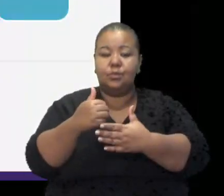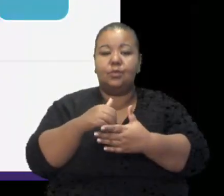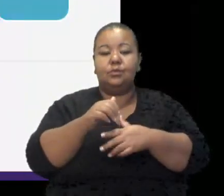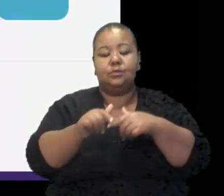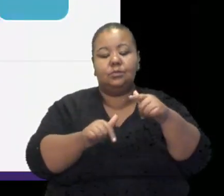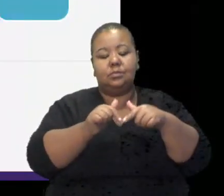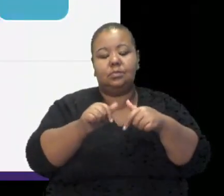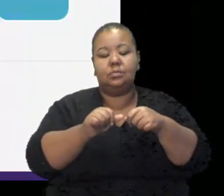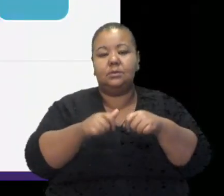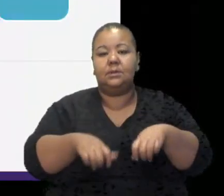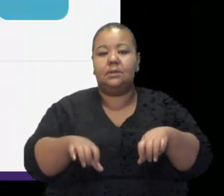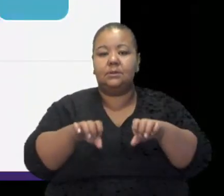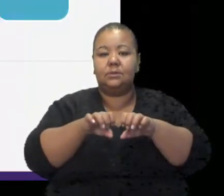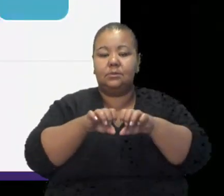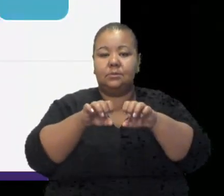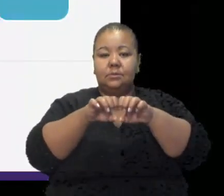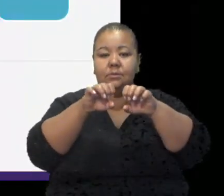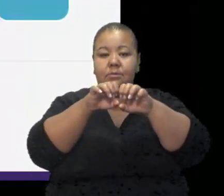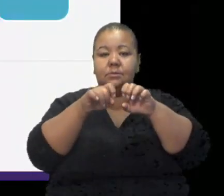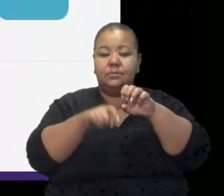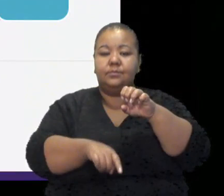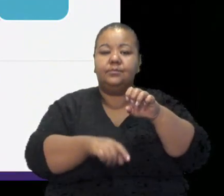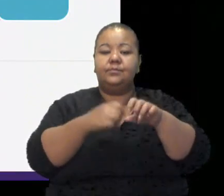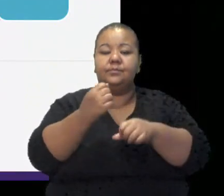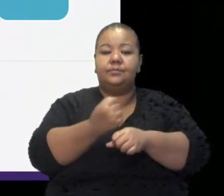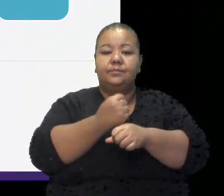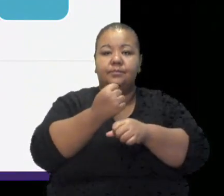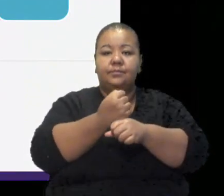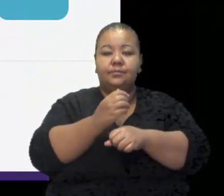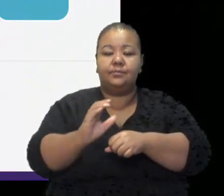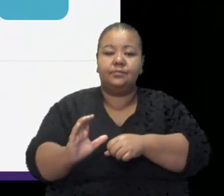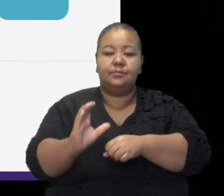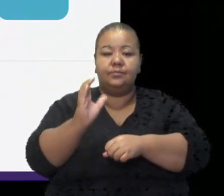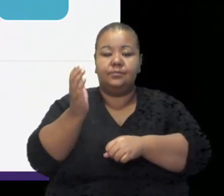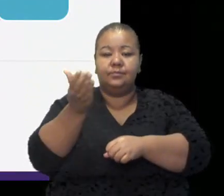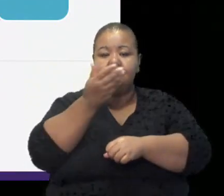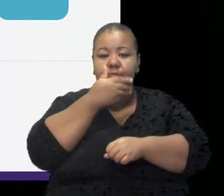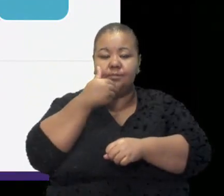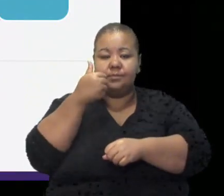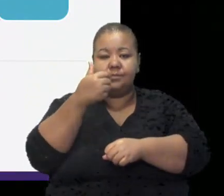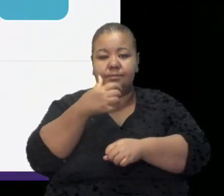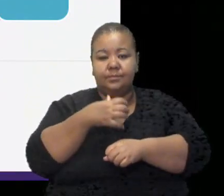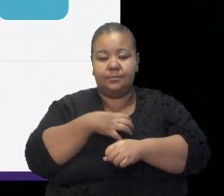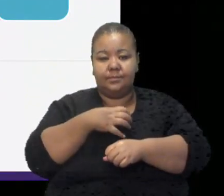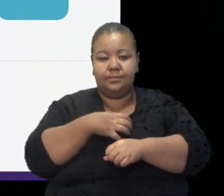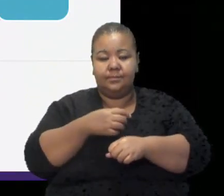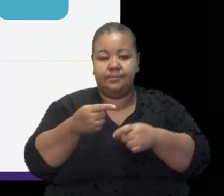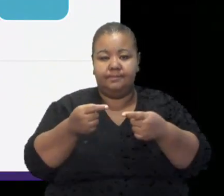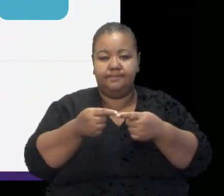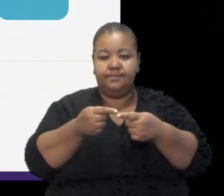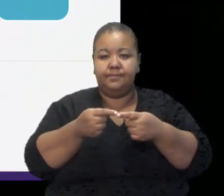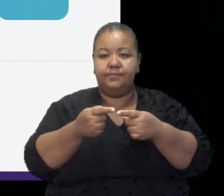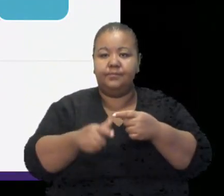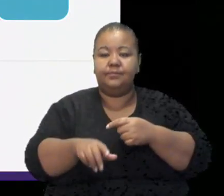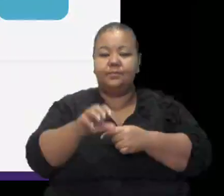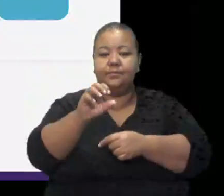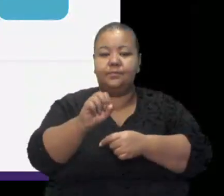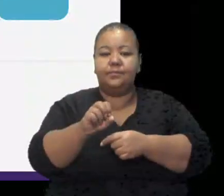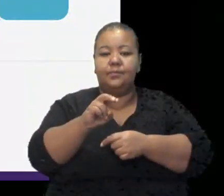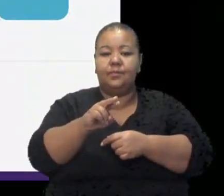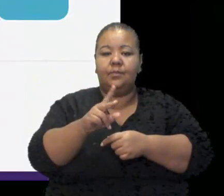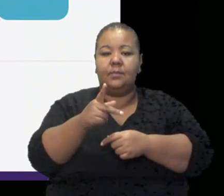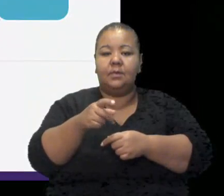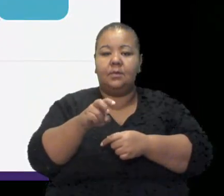aqui, ó, para que a produção aconteça da maneira adequada. Os outputs